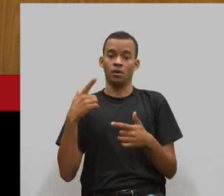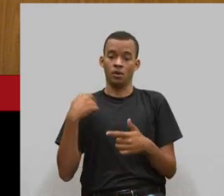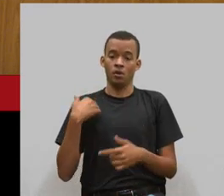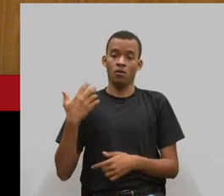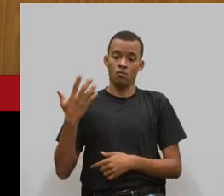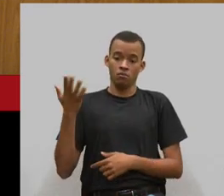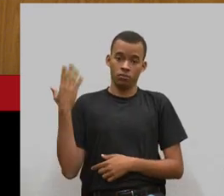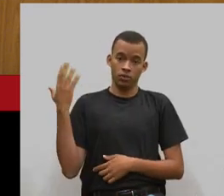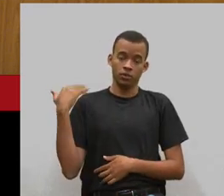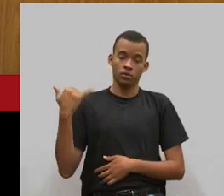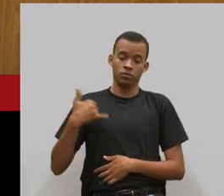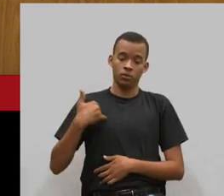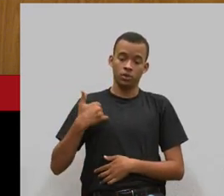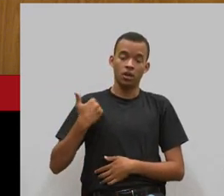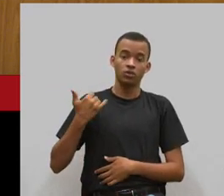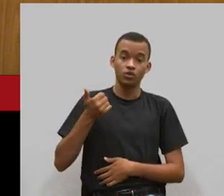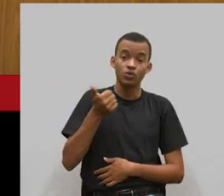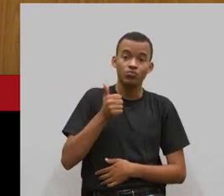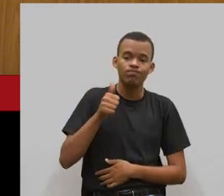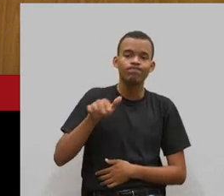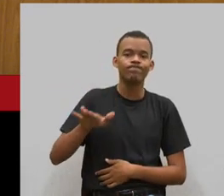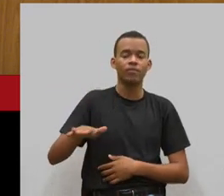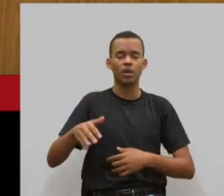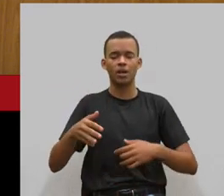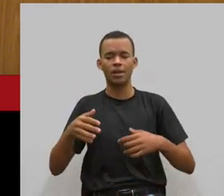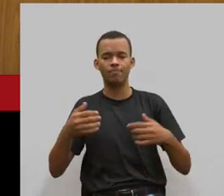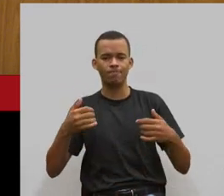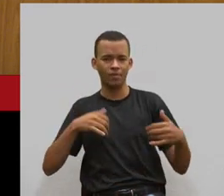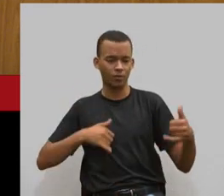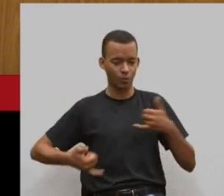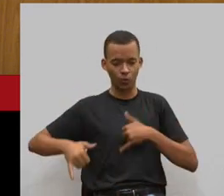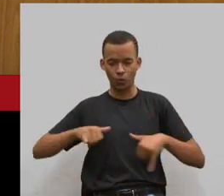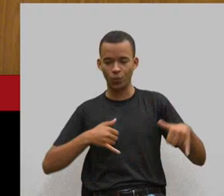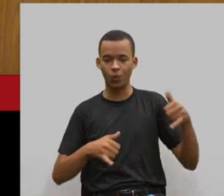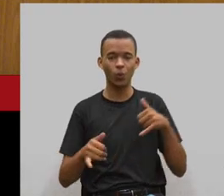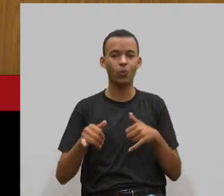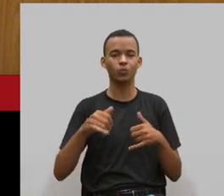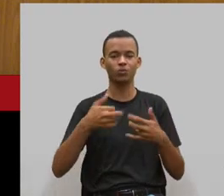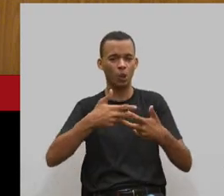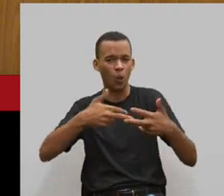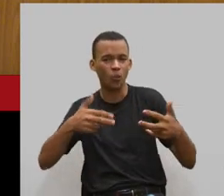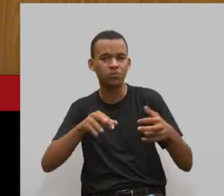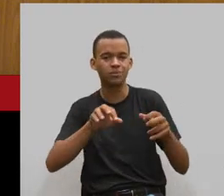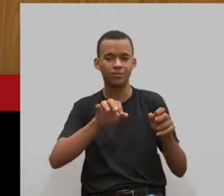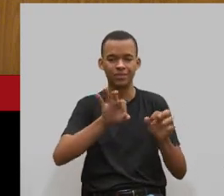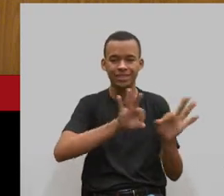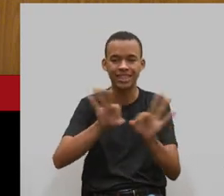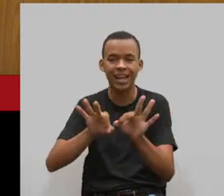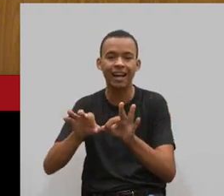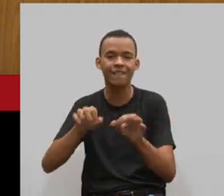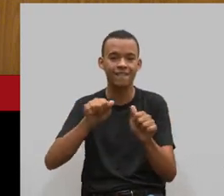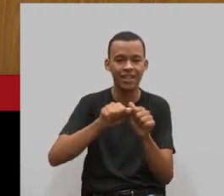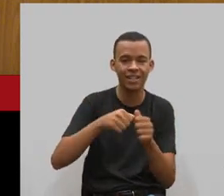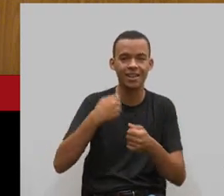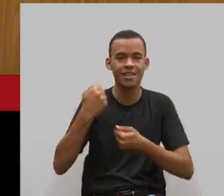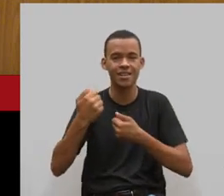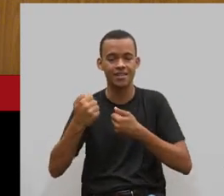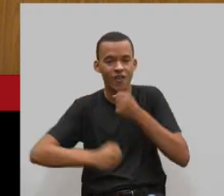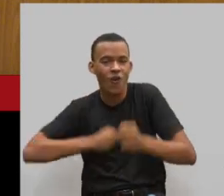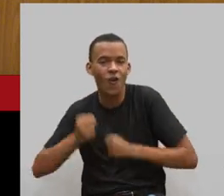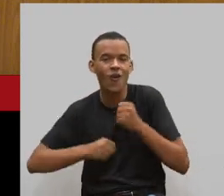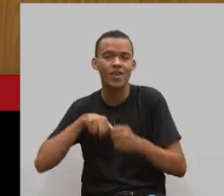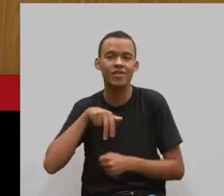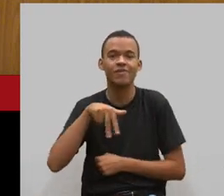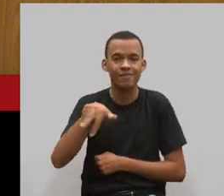depois quando eu saí do hospital via os meus amigos podendo brincar podendo correr fazer as